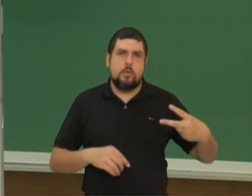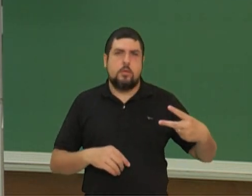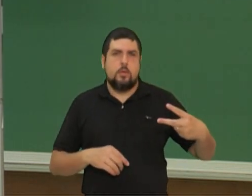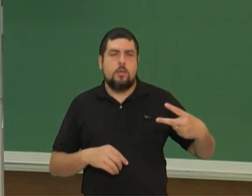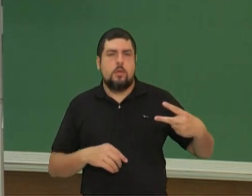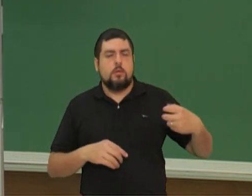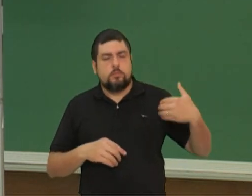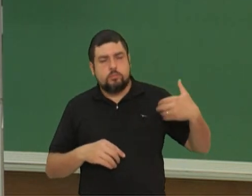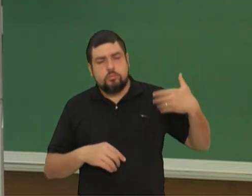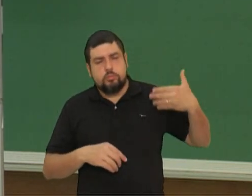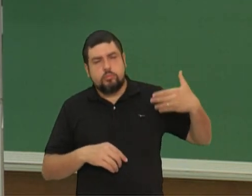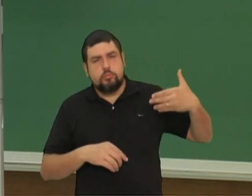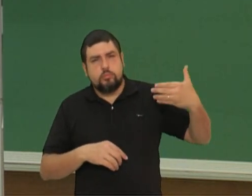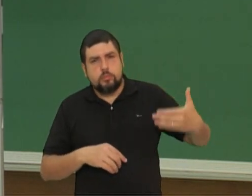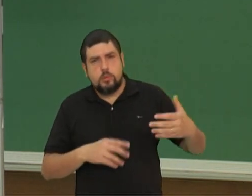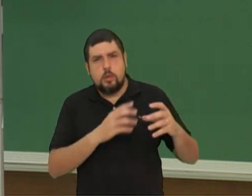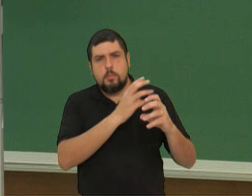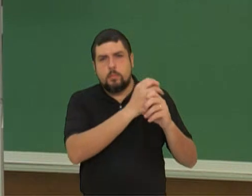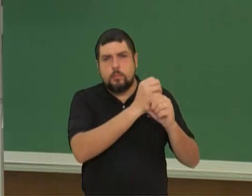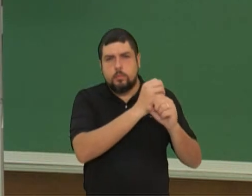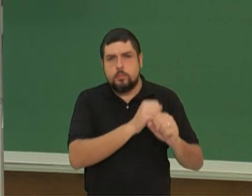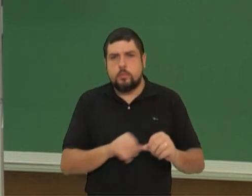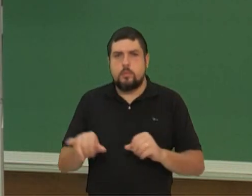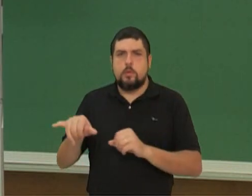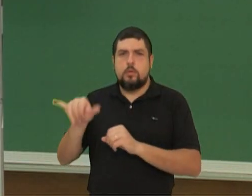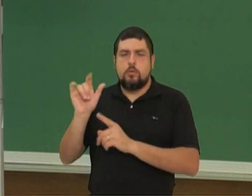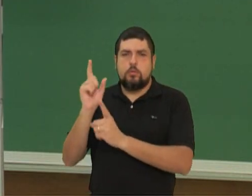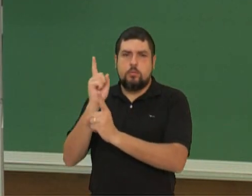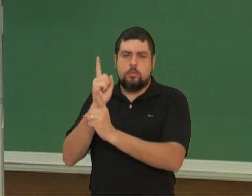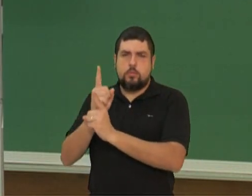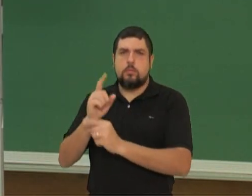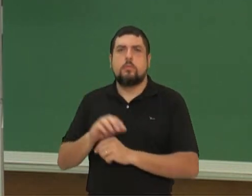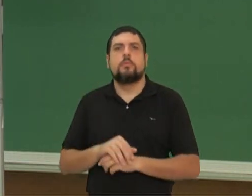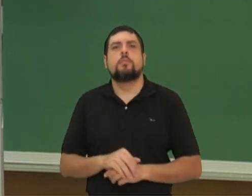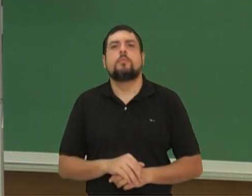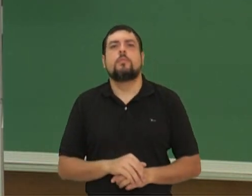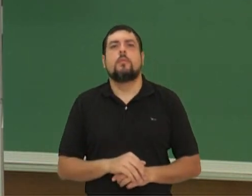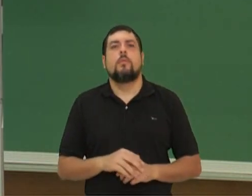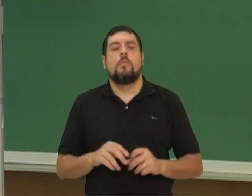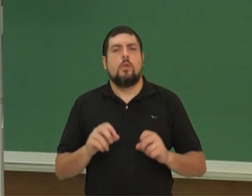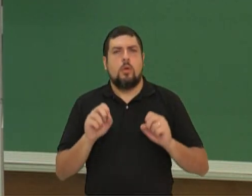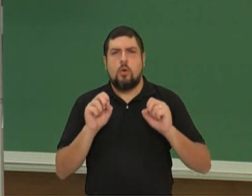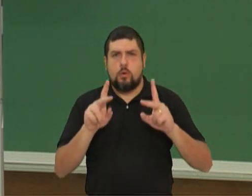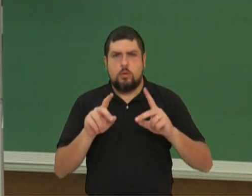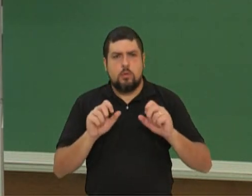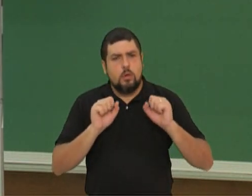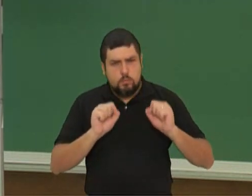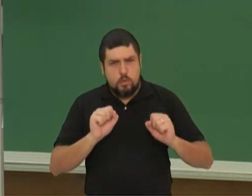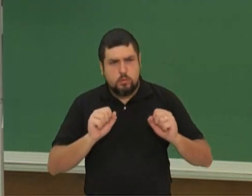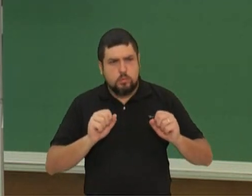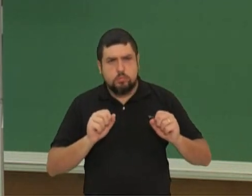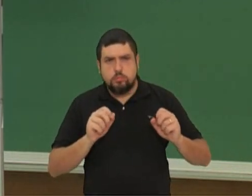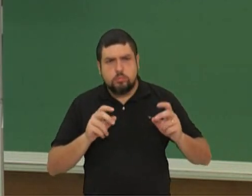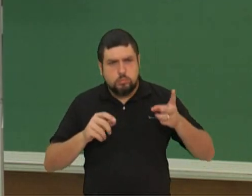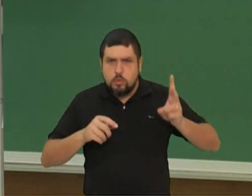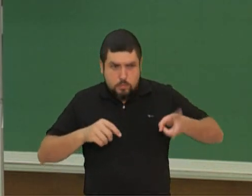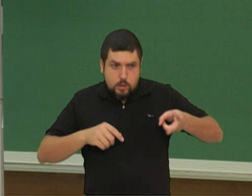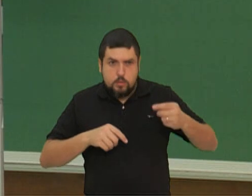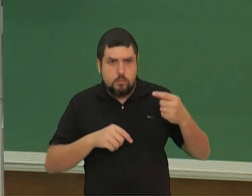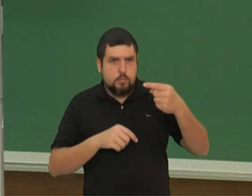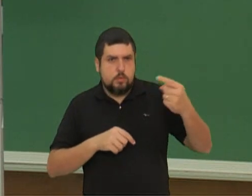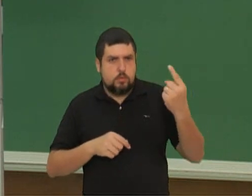valores de x para calcular os valores de y. Não tem problema nenhum. Você pode escolher os mesmos. Inclusive, na hora de